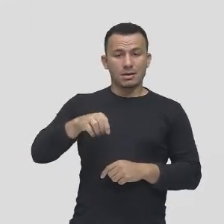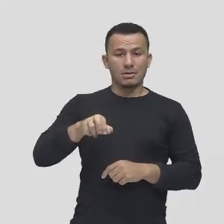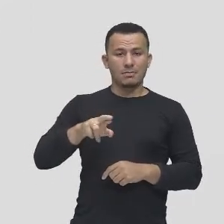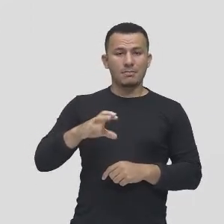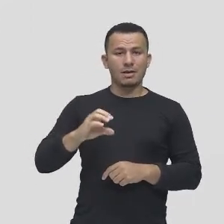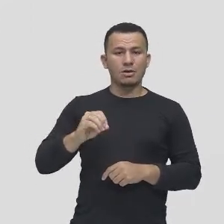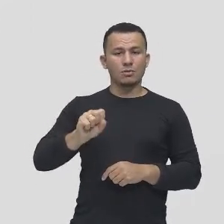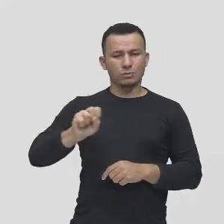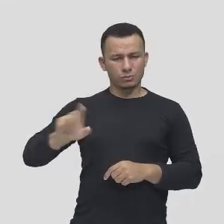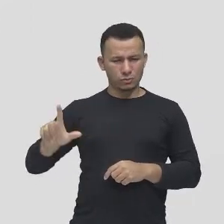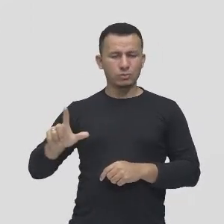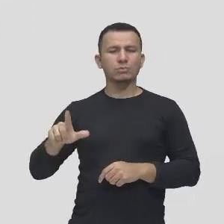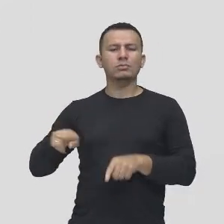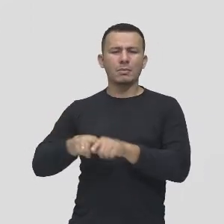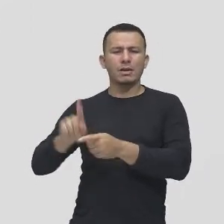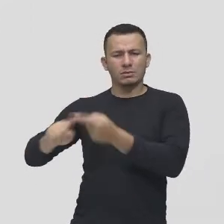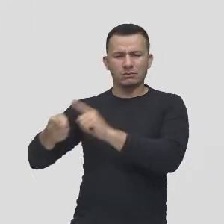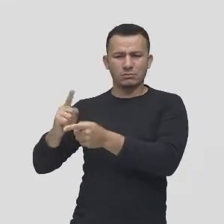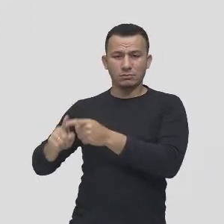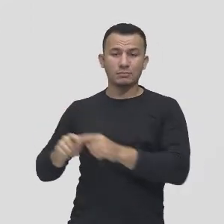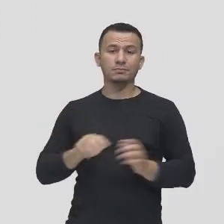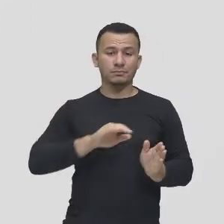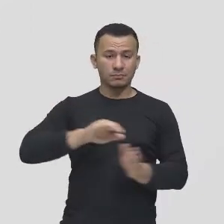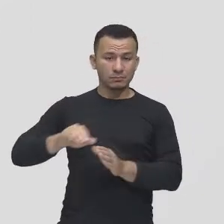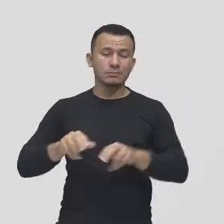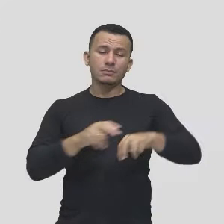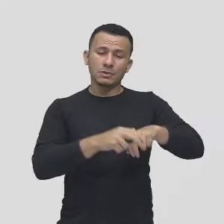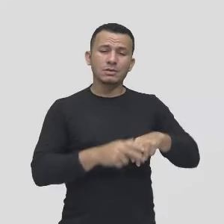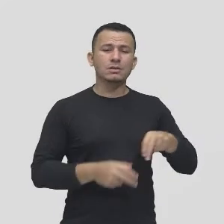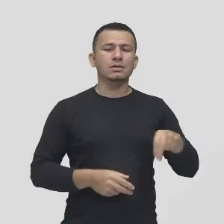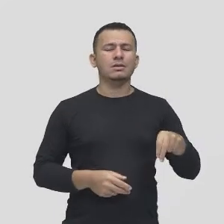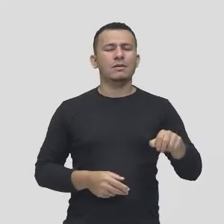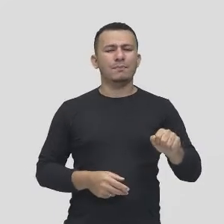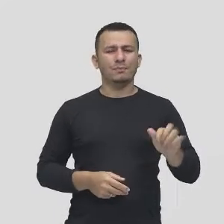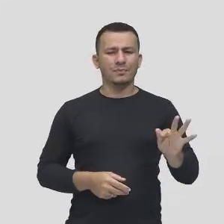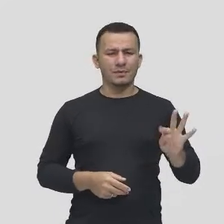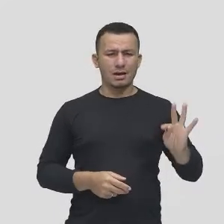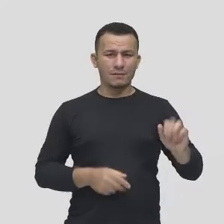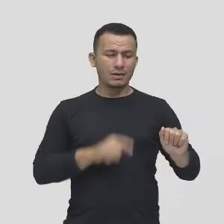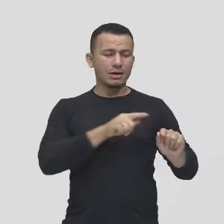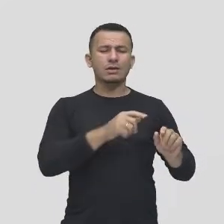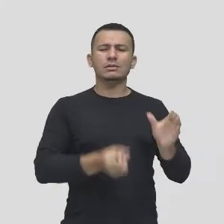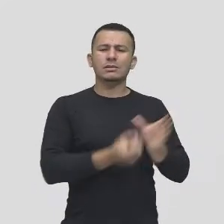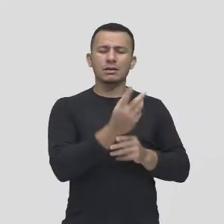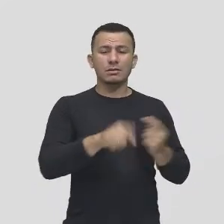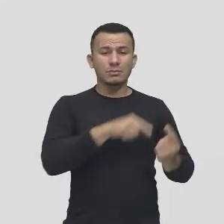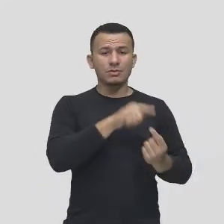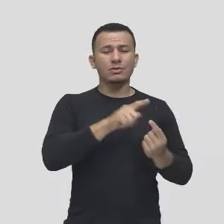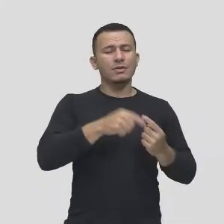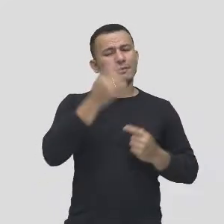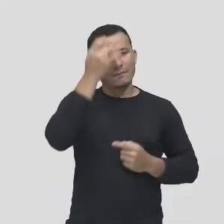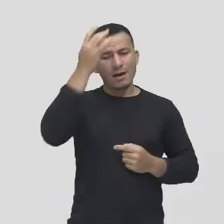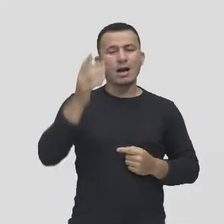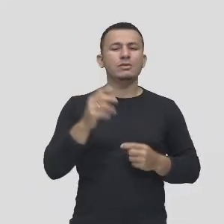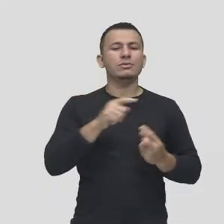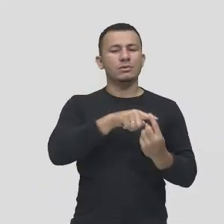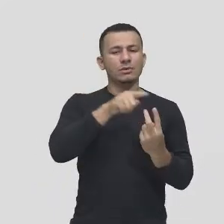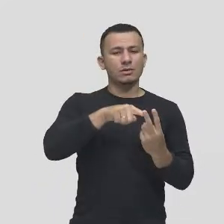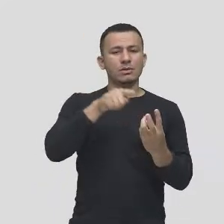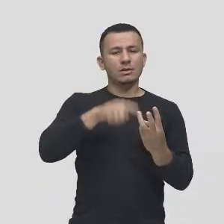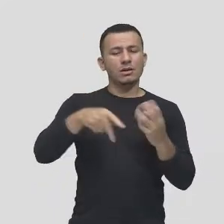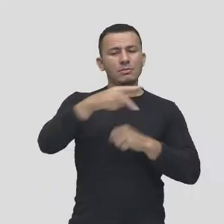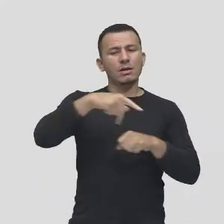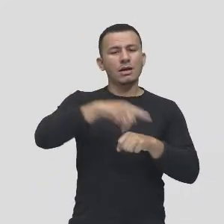pouco hoje em dia. O NAFTA ele foi criado exatamente por esse motivo, né, para facilitar a negociação entre esses 3 países